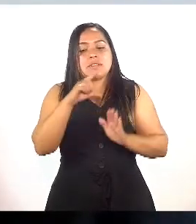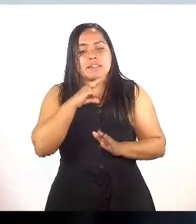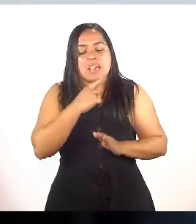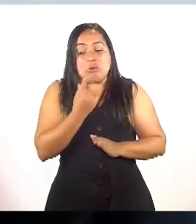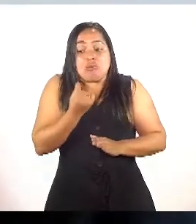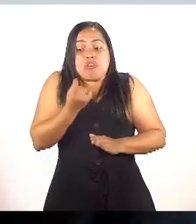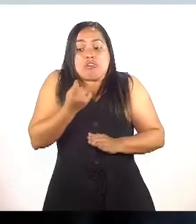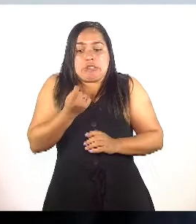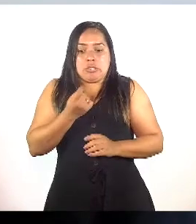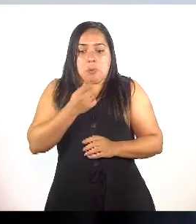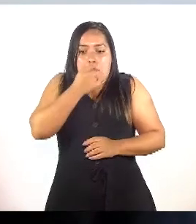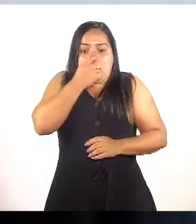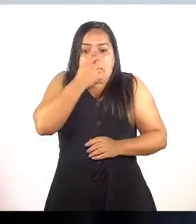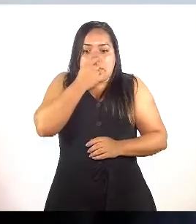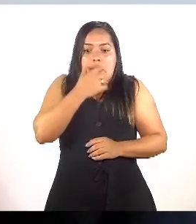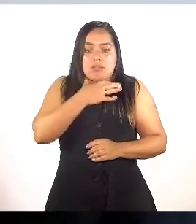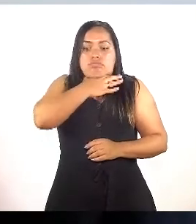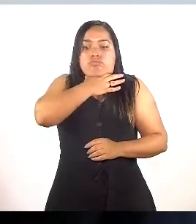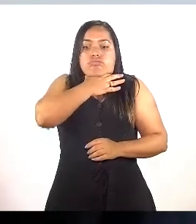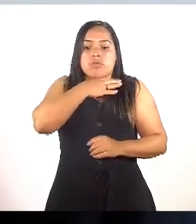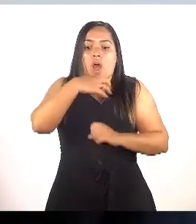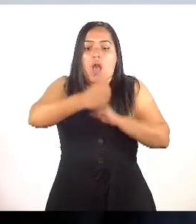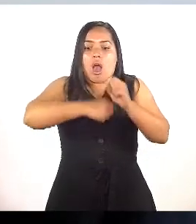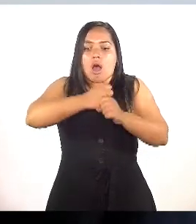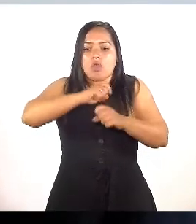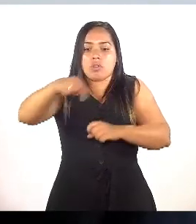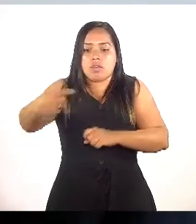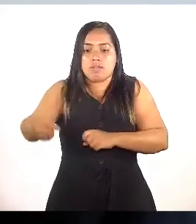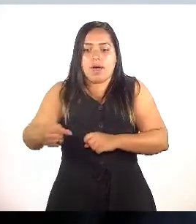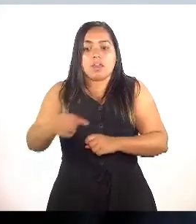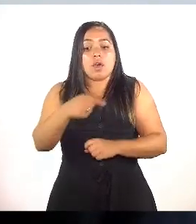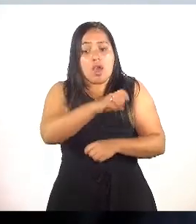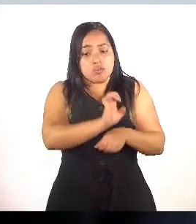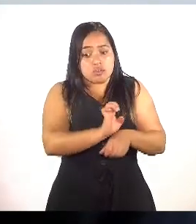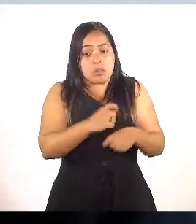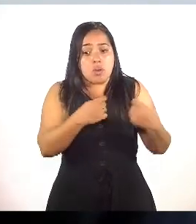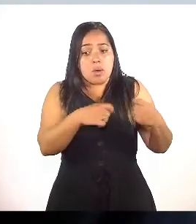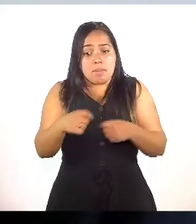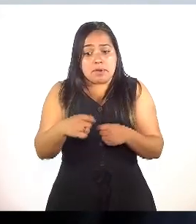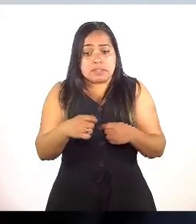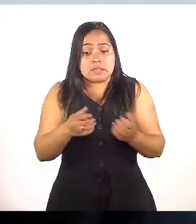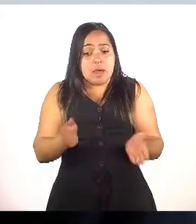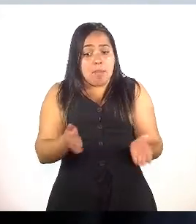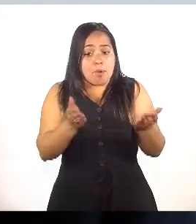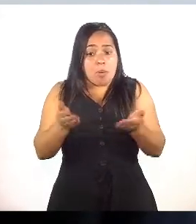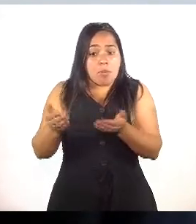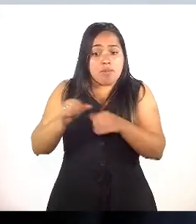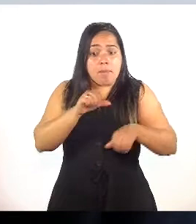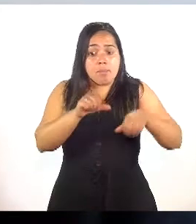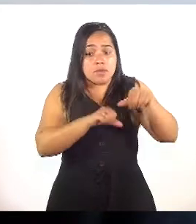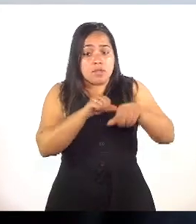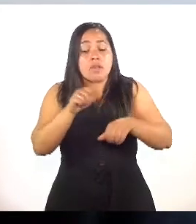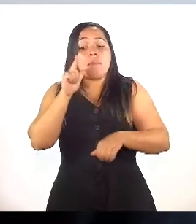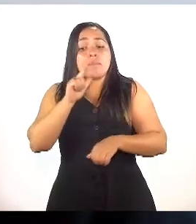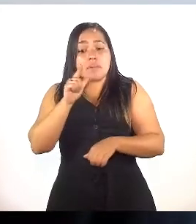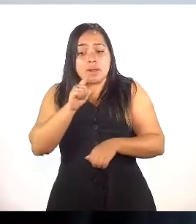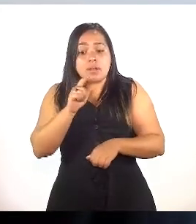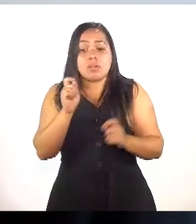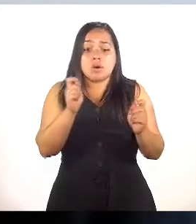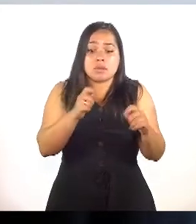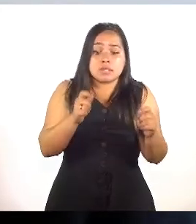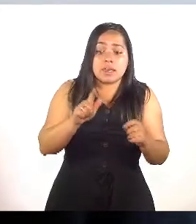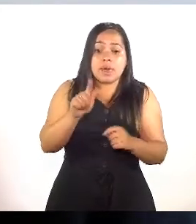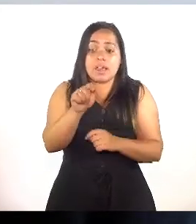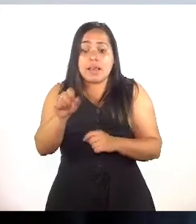para o ano que vem, então a capacidade do Estado de promover essas mudanças, esses investimentos necessários para ter a planta de gás do Estado do Rio de Janeiro, disponibilizando o